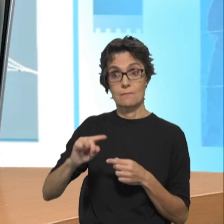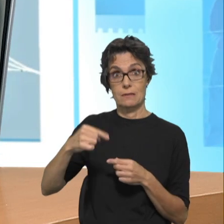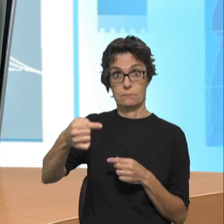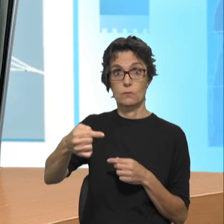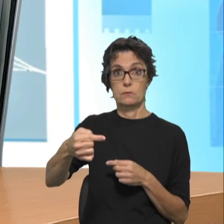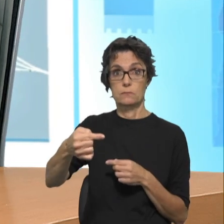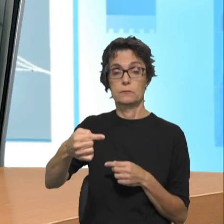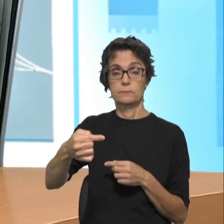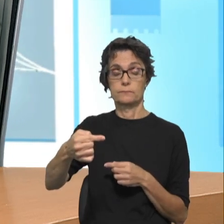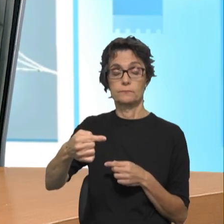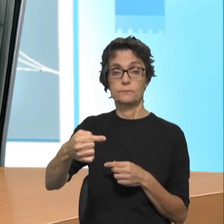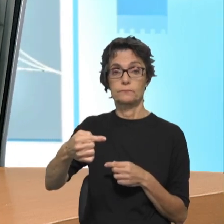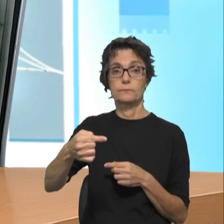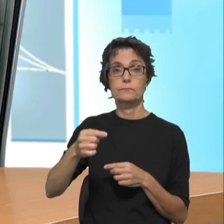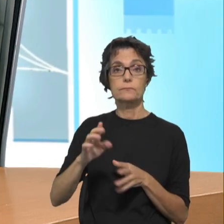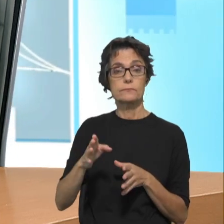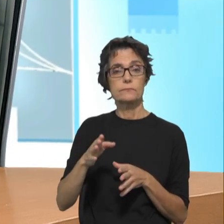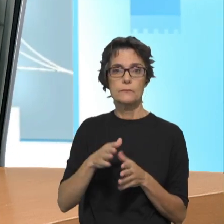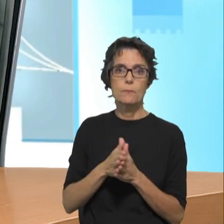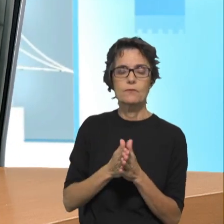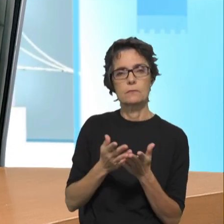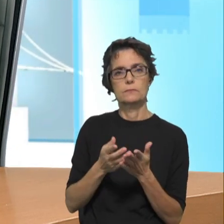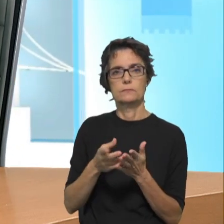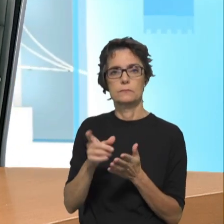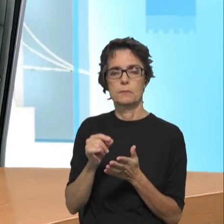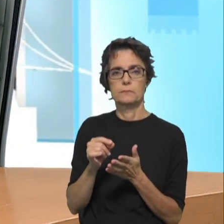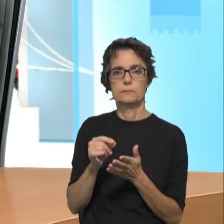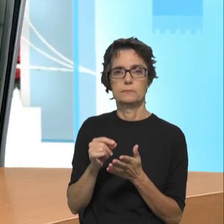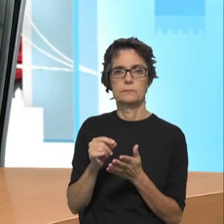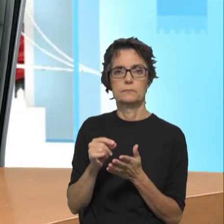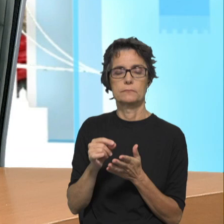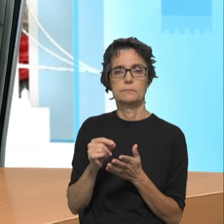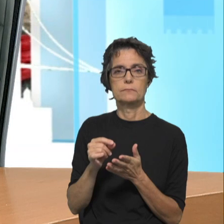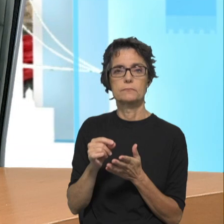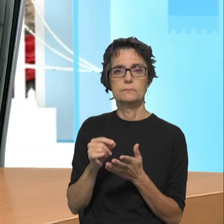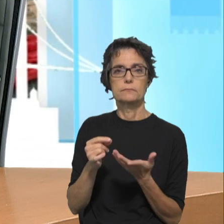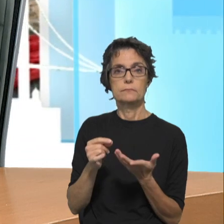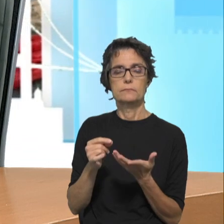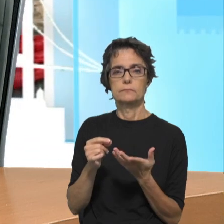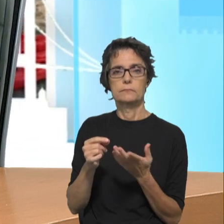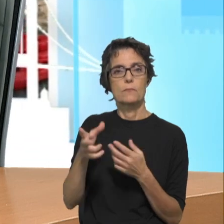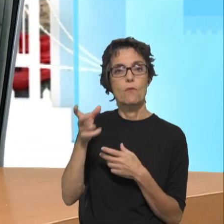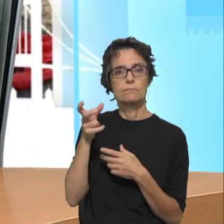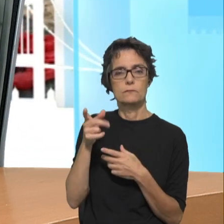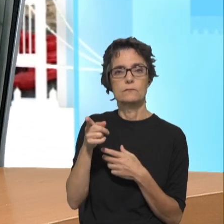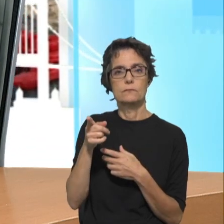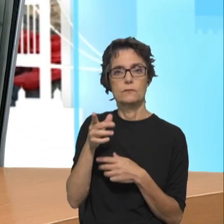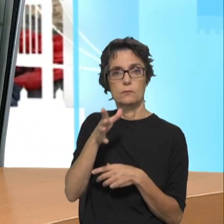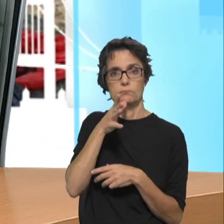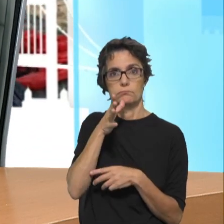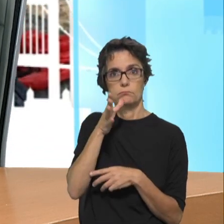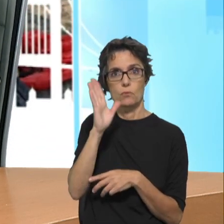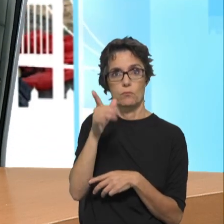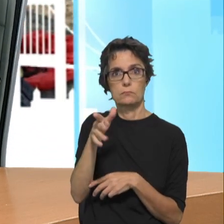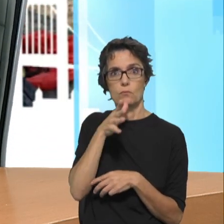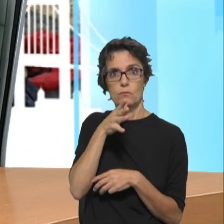ter a oportunidade de ouvir uma conferência em